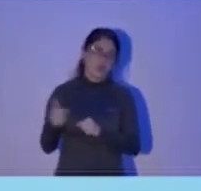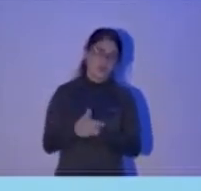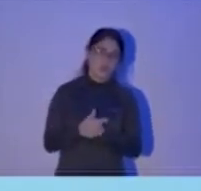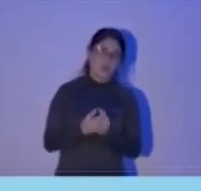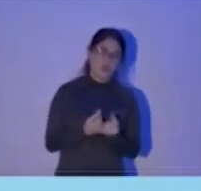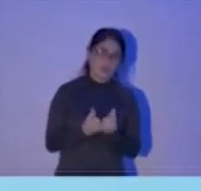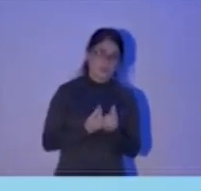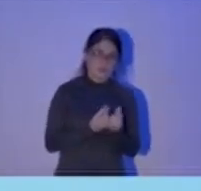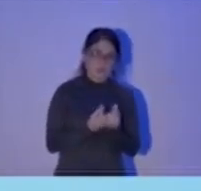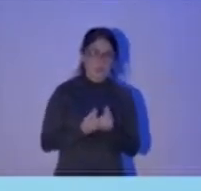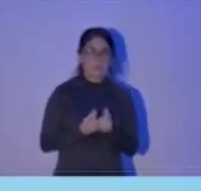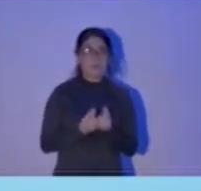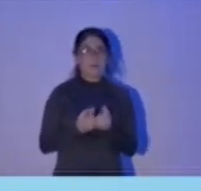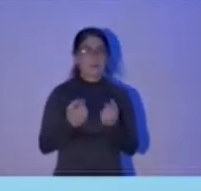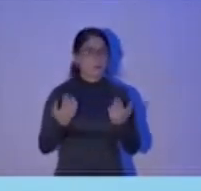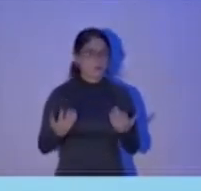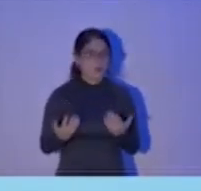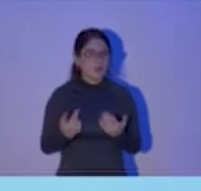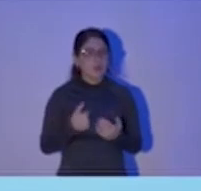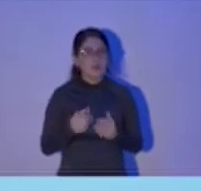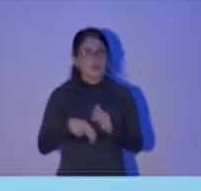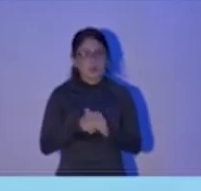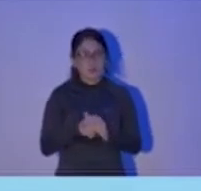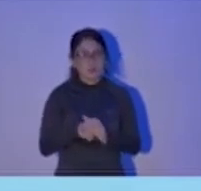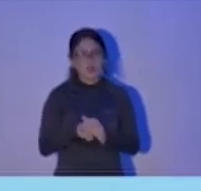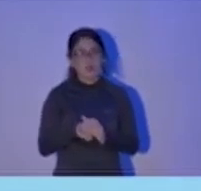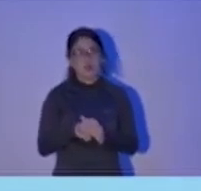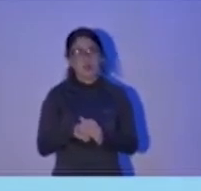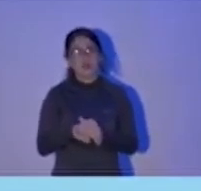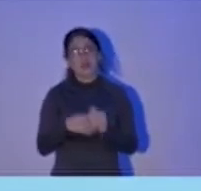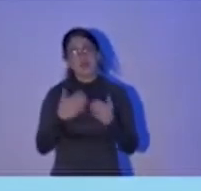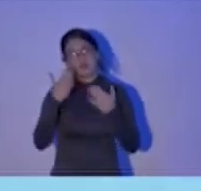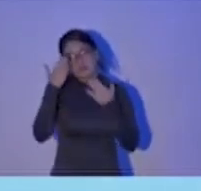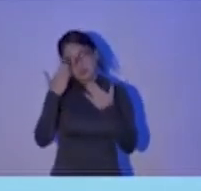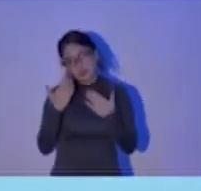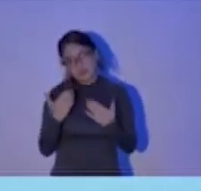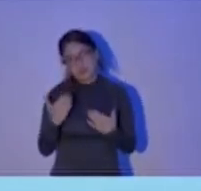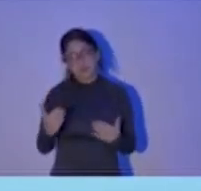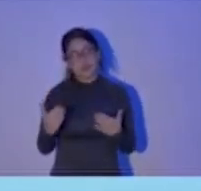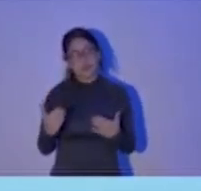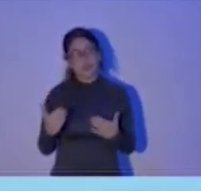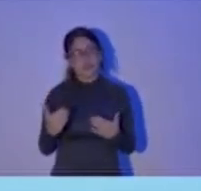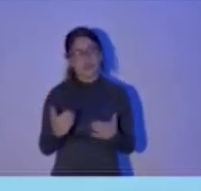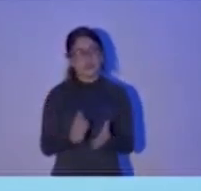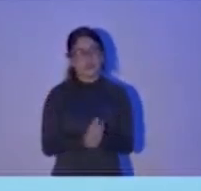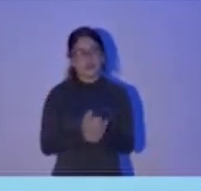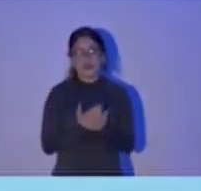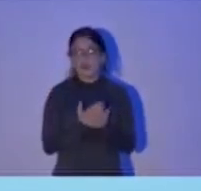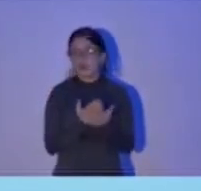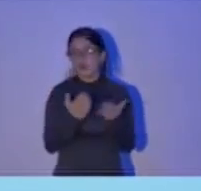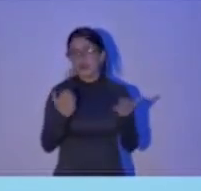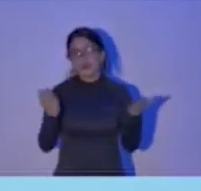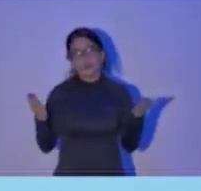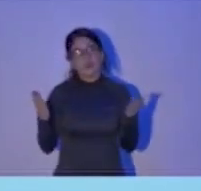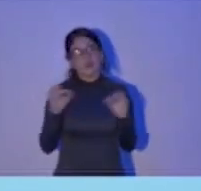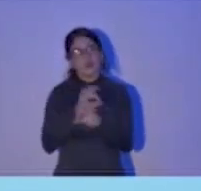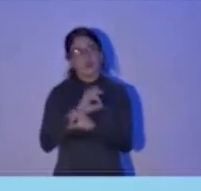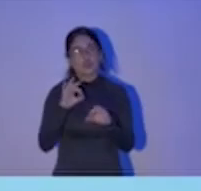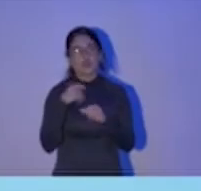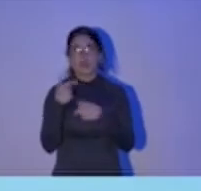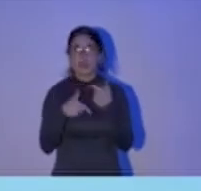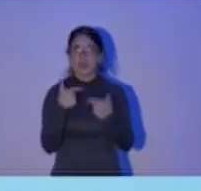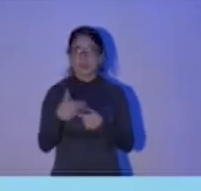parlamento como nosso grande maestro desse momento. Muito obrigado a todos os companheiros de mesa e a todos vocês, e um ótimo trabalho